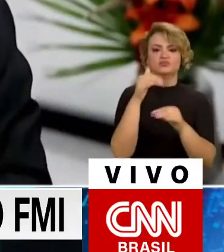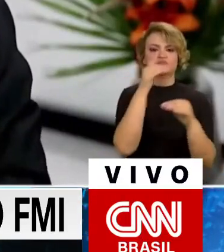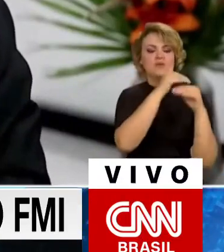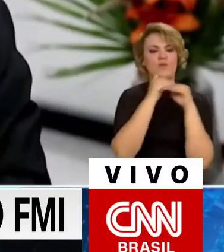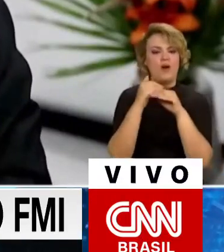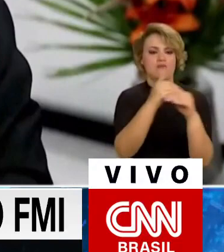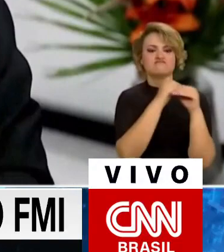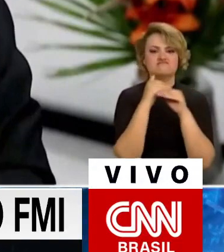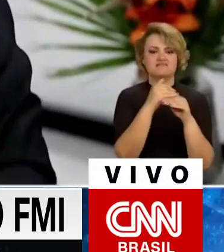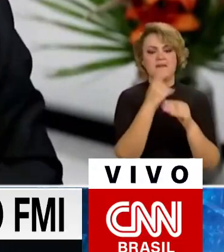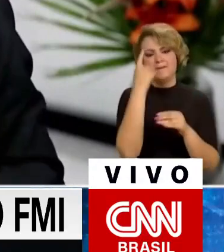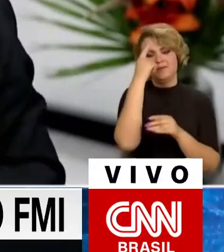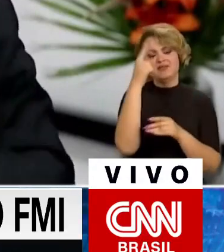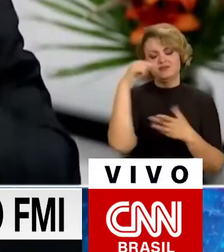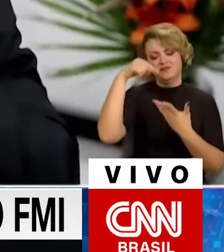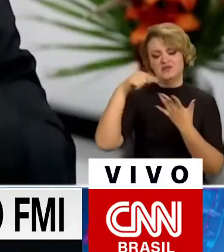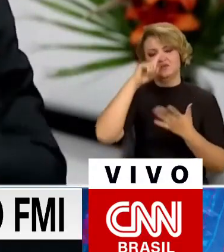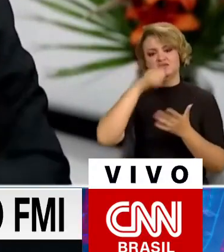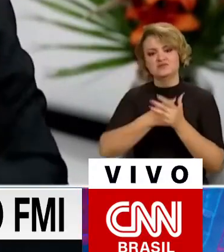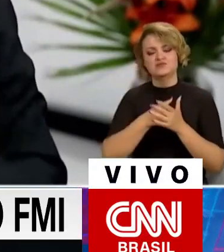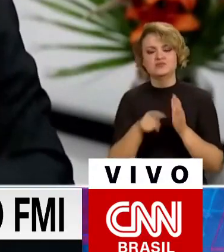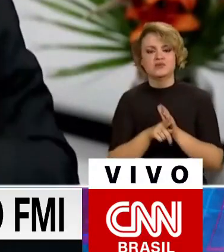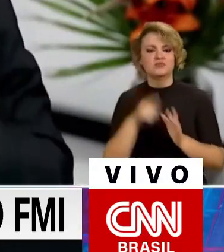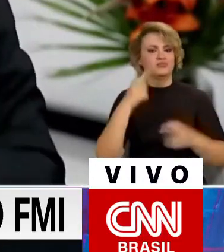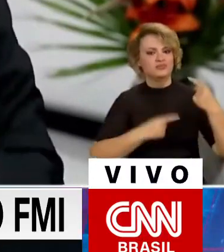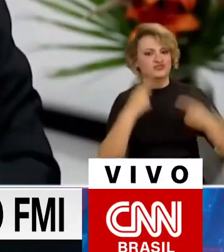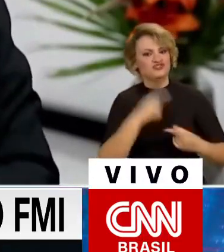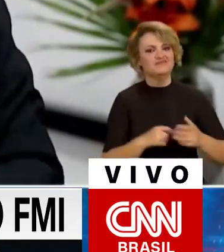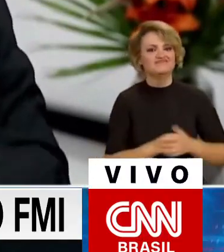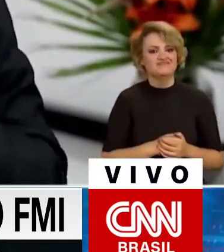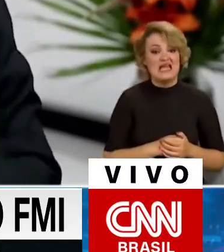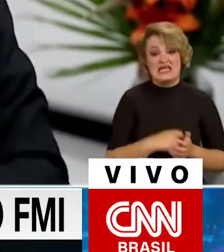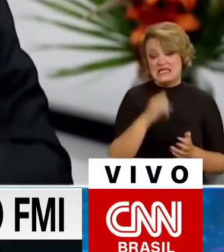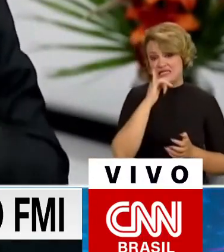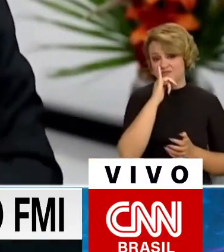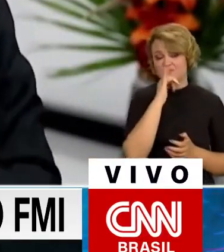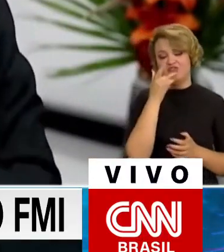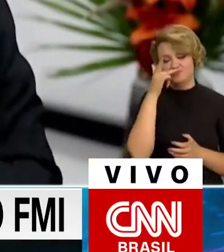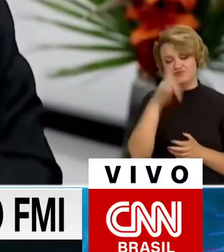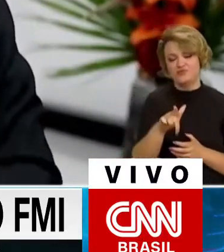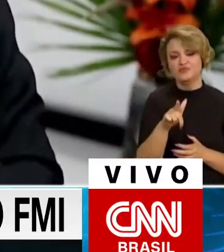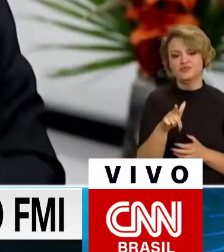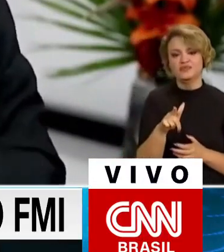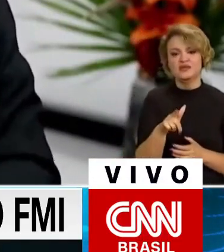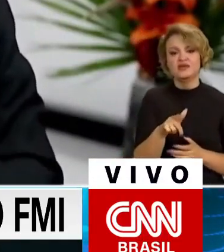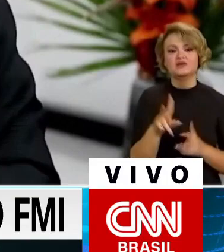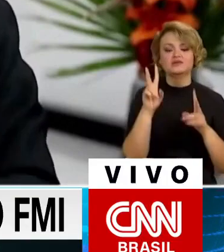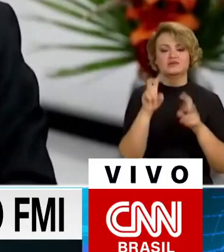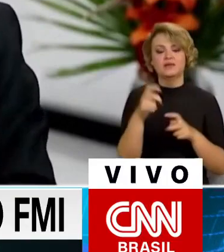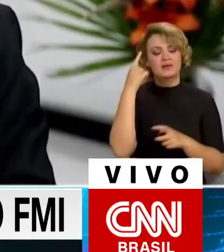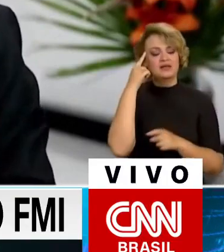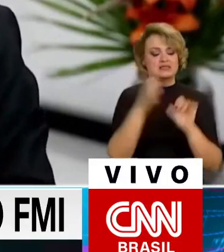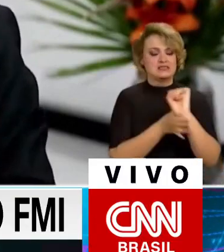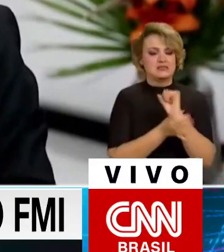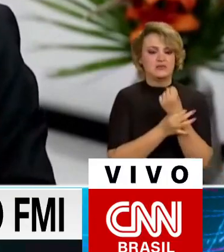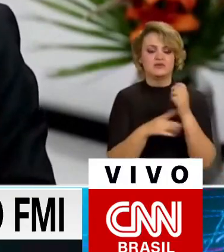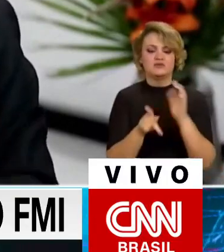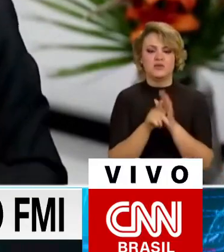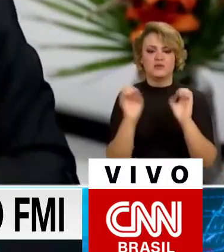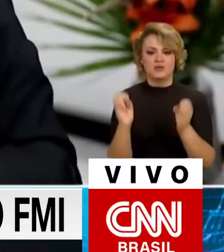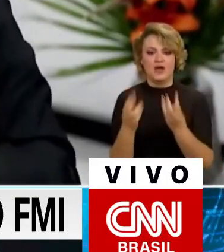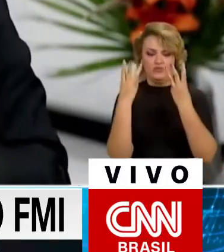que é presidido pelo brasileiro Ilan Goldfein, para escolas e exportações de alguns serviços na Argentina.